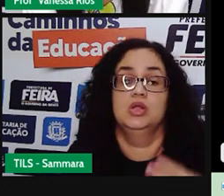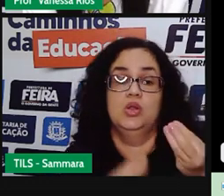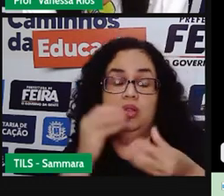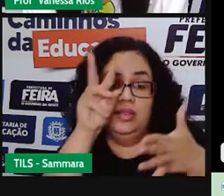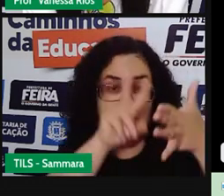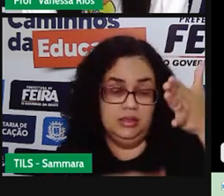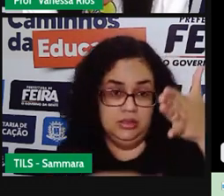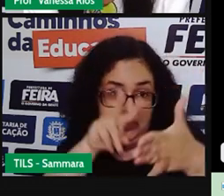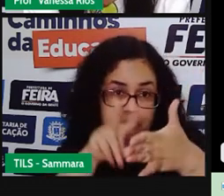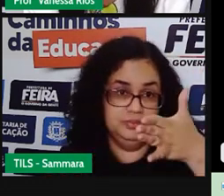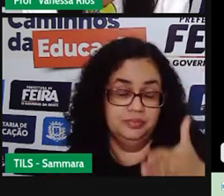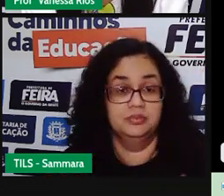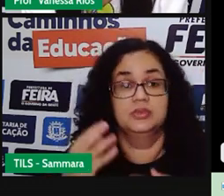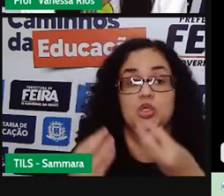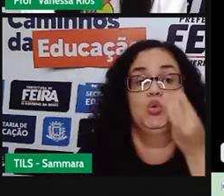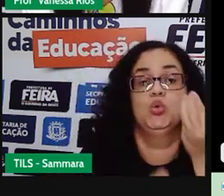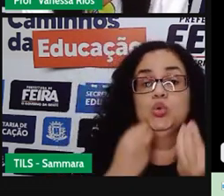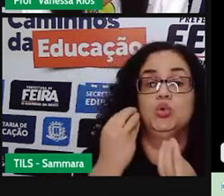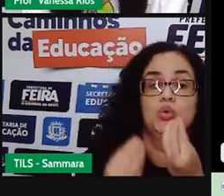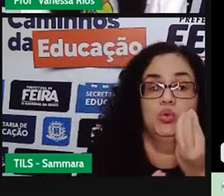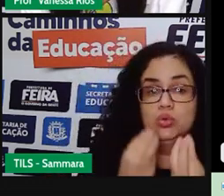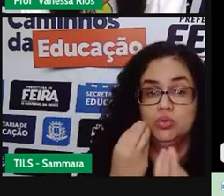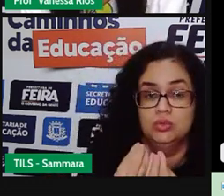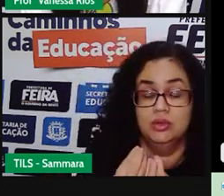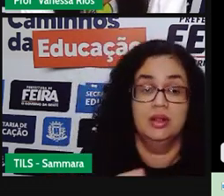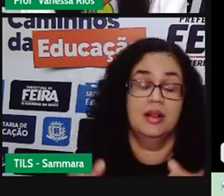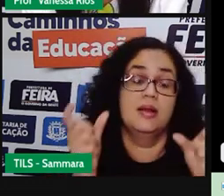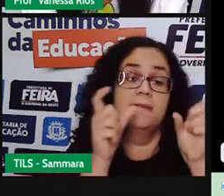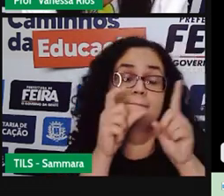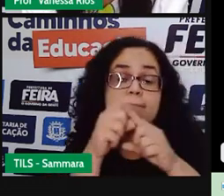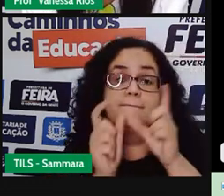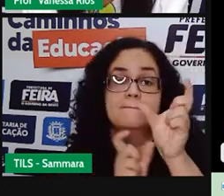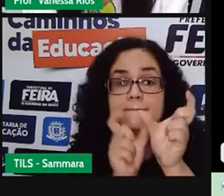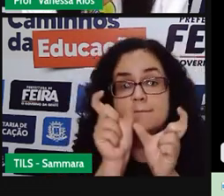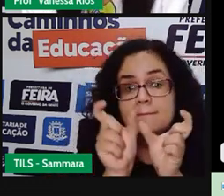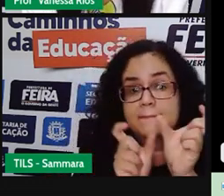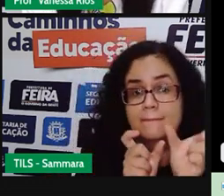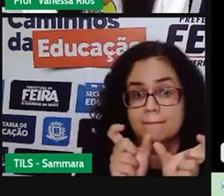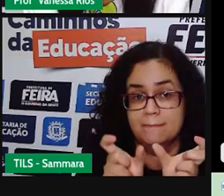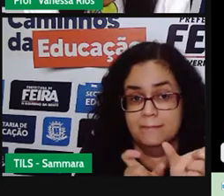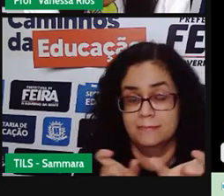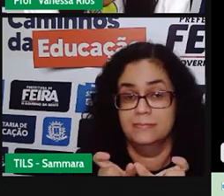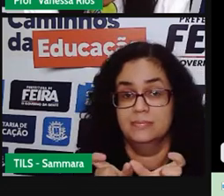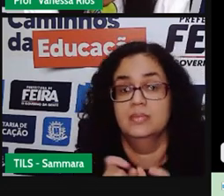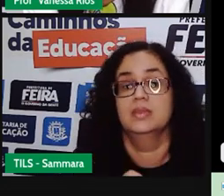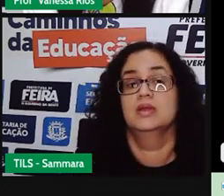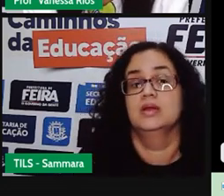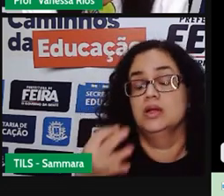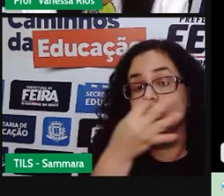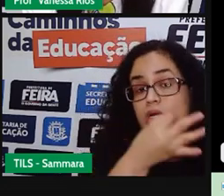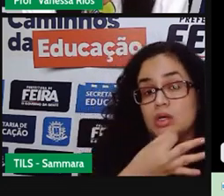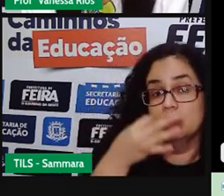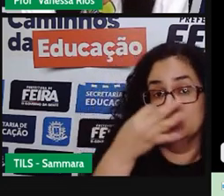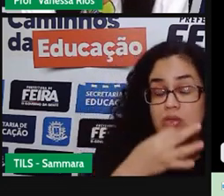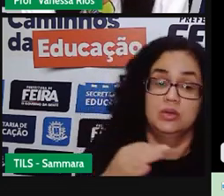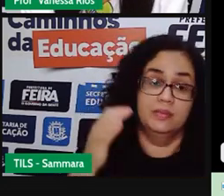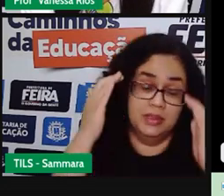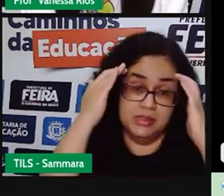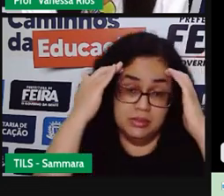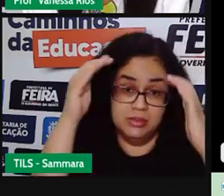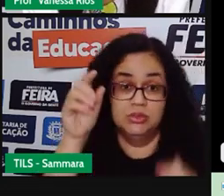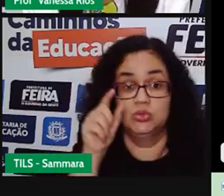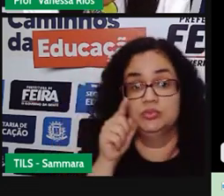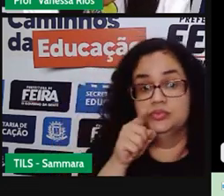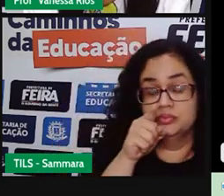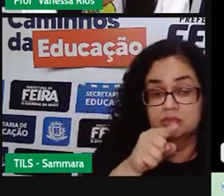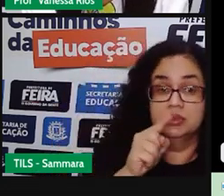como elas são pronunciadas, o respeito à pontuação é importante para a compreensão, para a mensagem, dentro